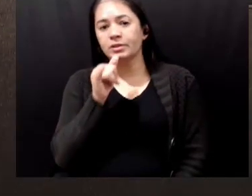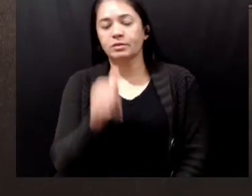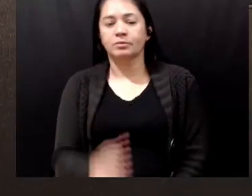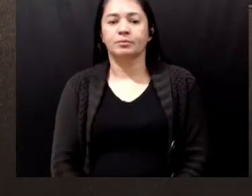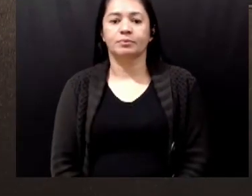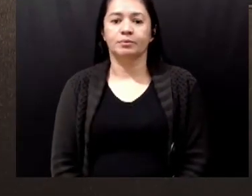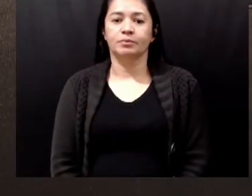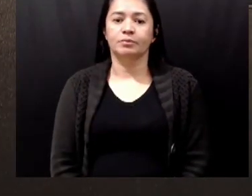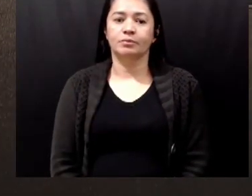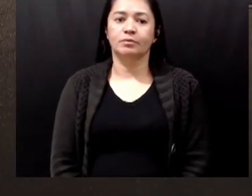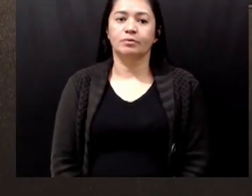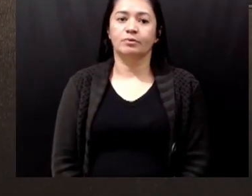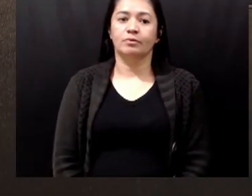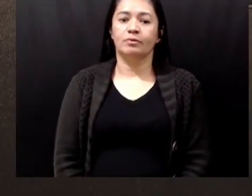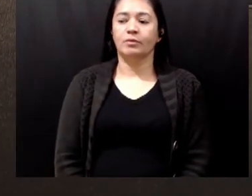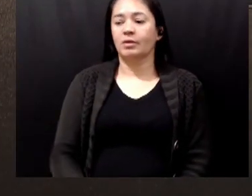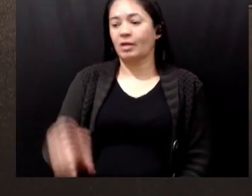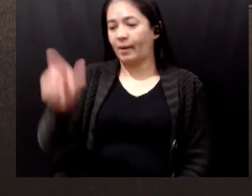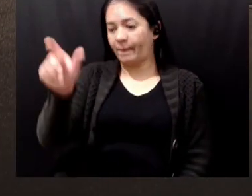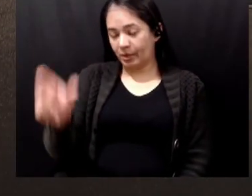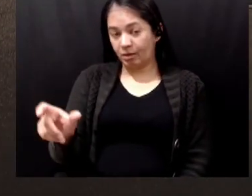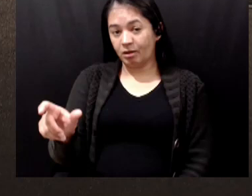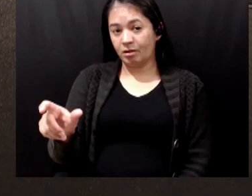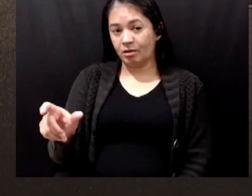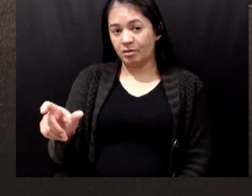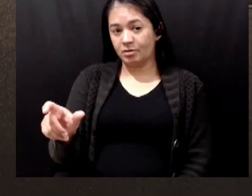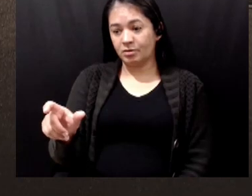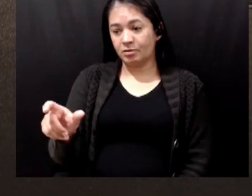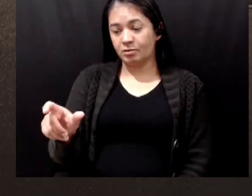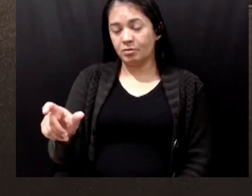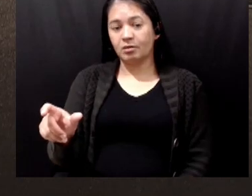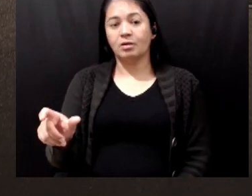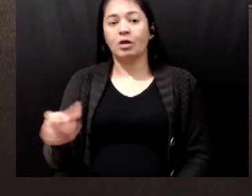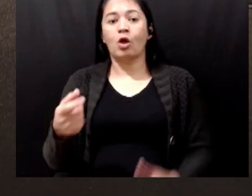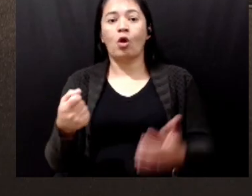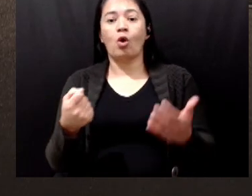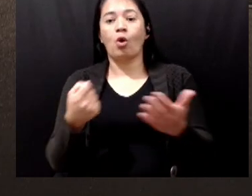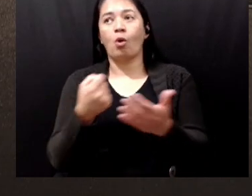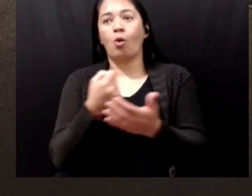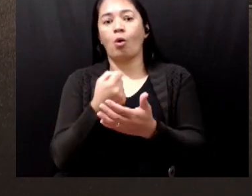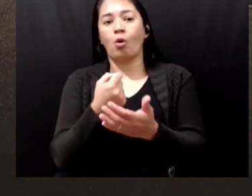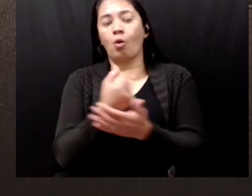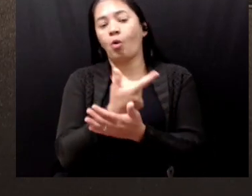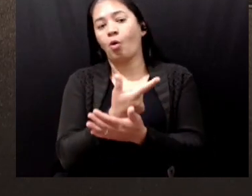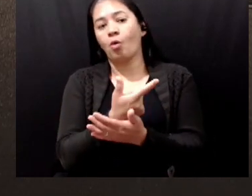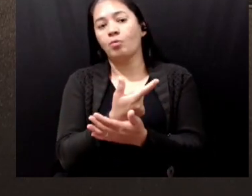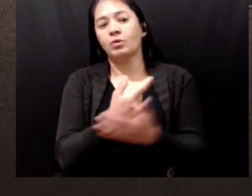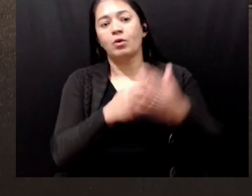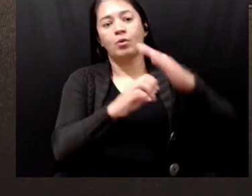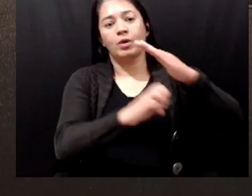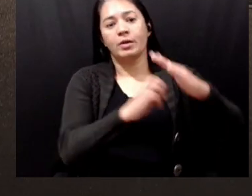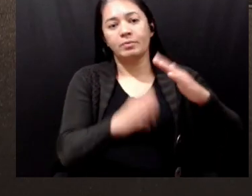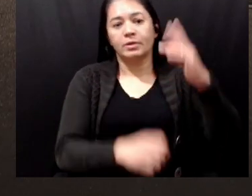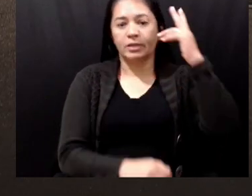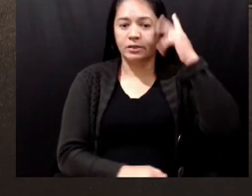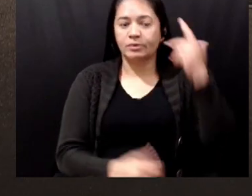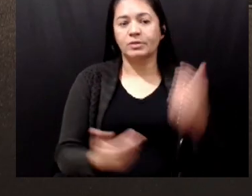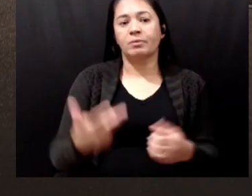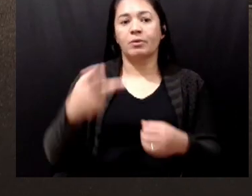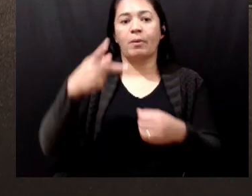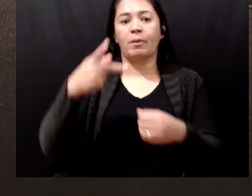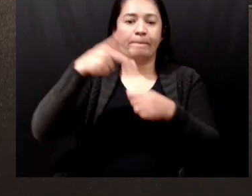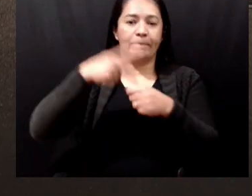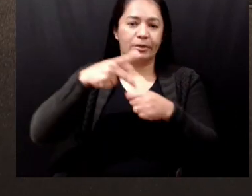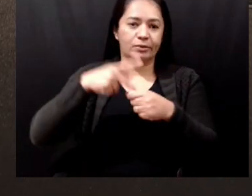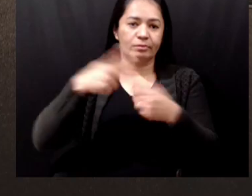A, que está comprando um ativo de uma empresa. Eu vou falar aqui o nome, que é muito comum, Petrobras. E tem essa